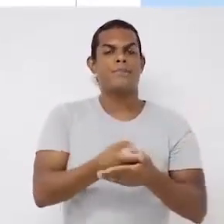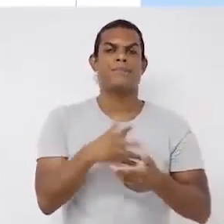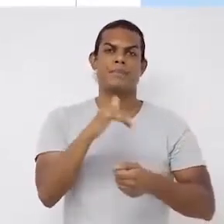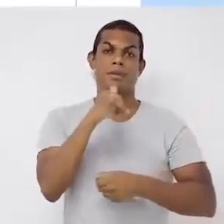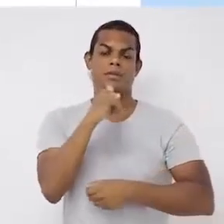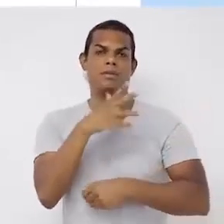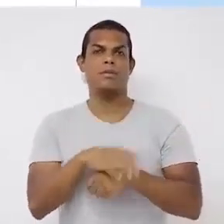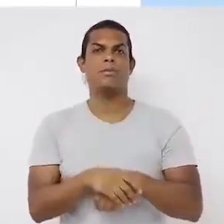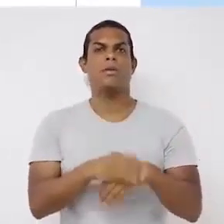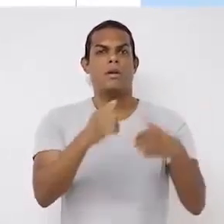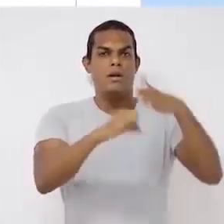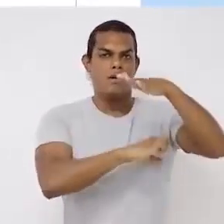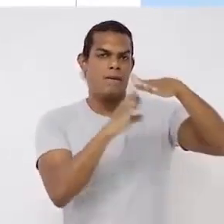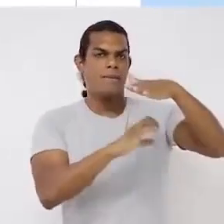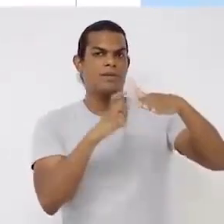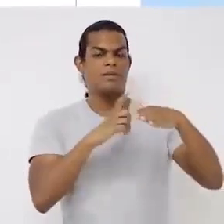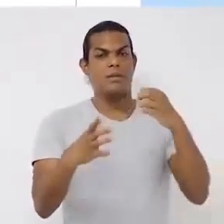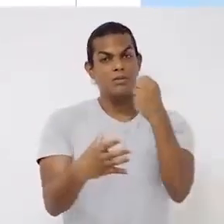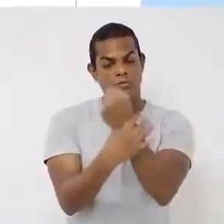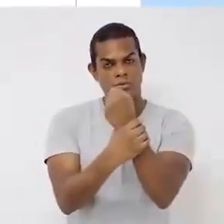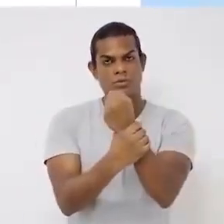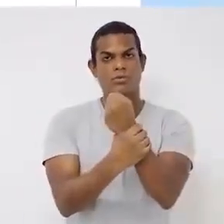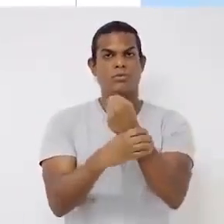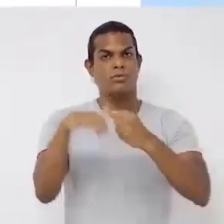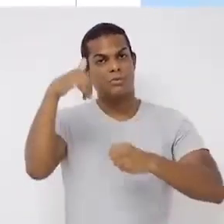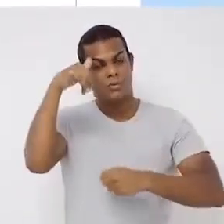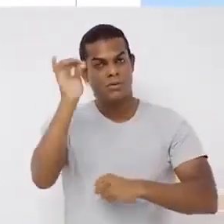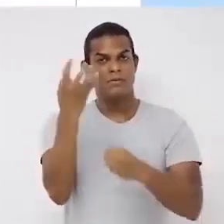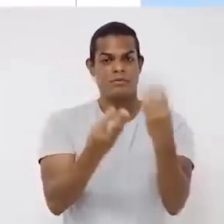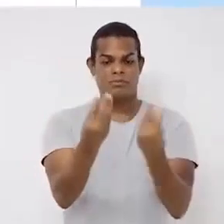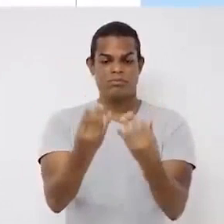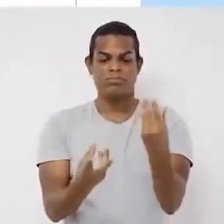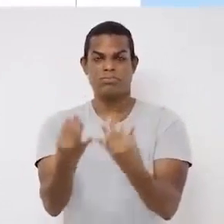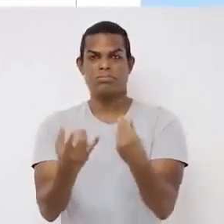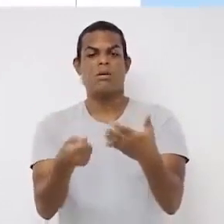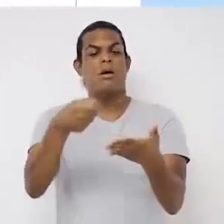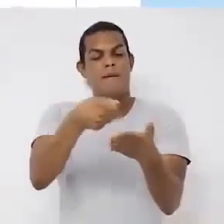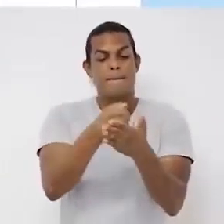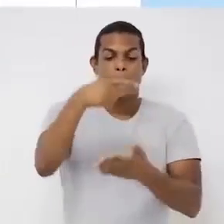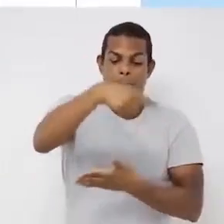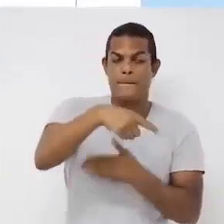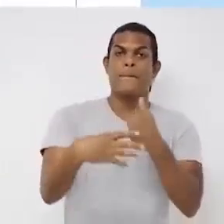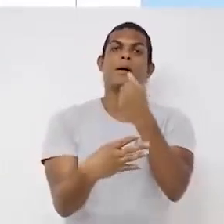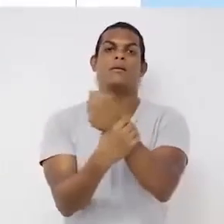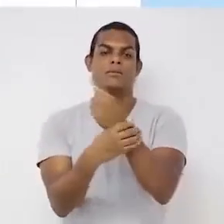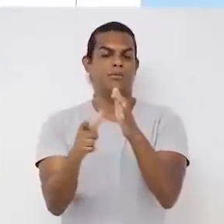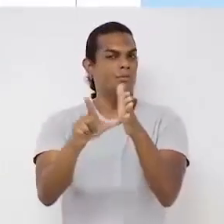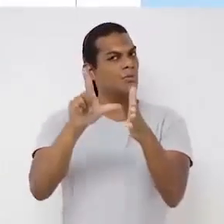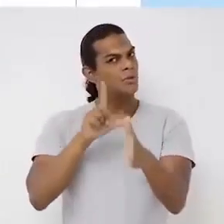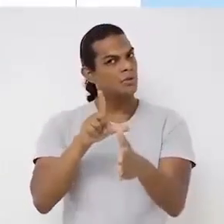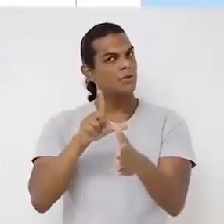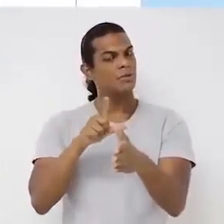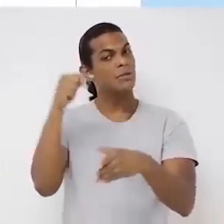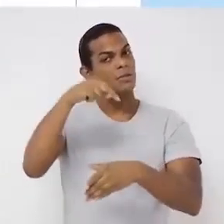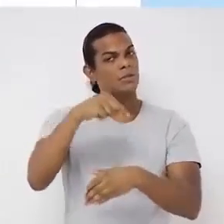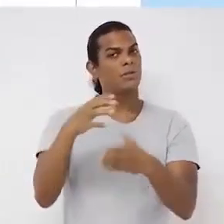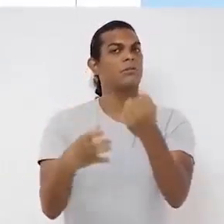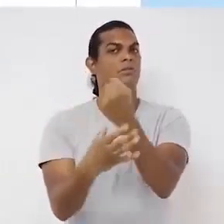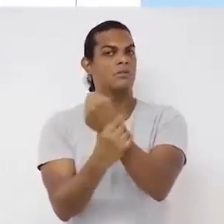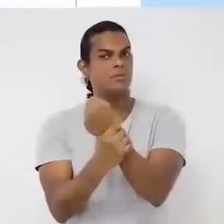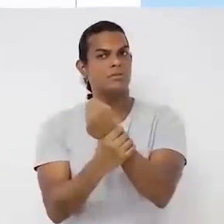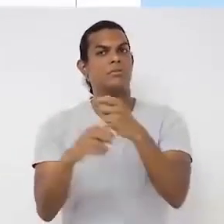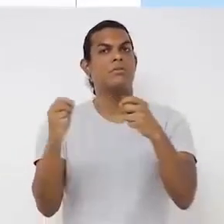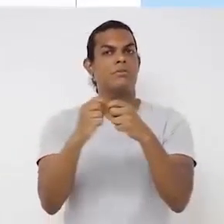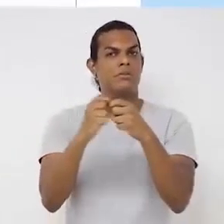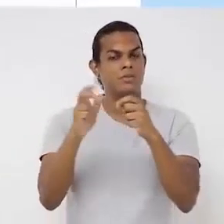mantém um seguro contra incêndio. Ela faz o pagamento desse seguro antecipadamente e o seguro vai fazer